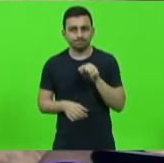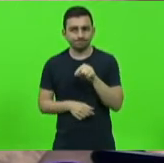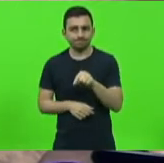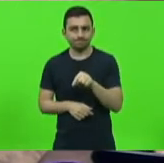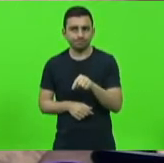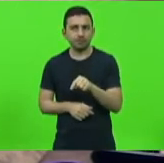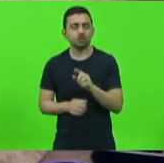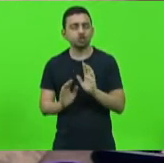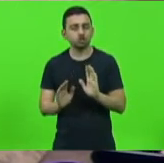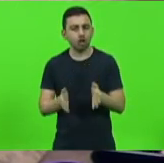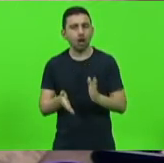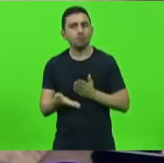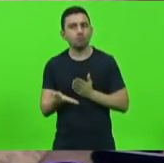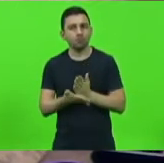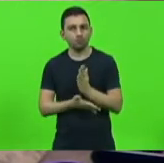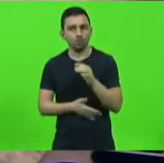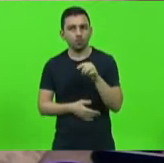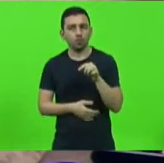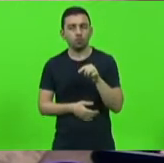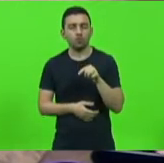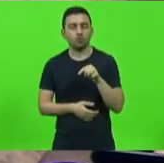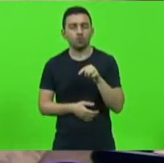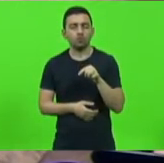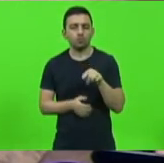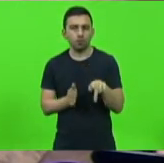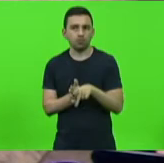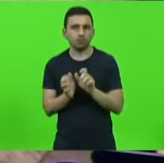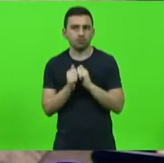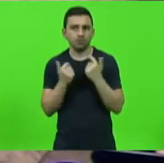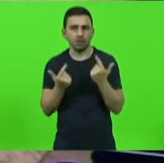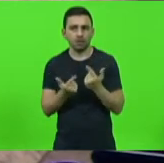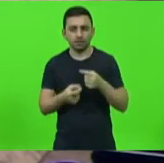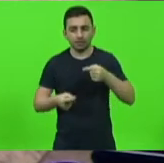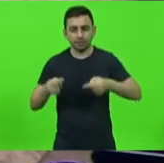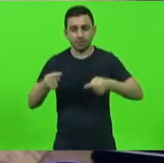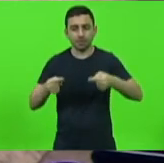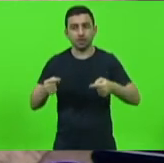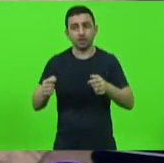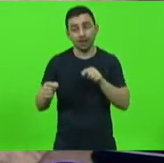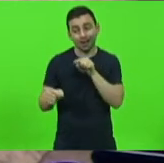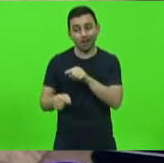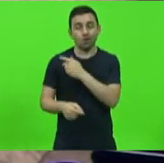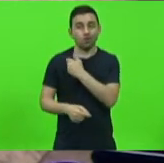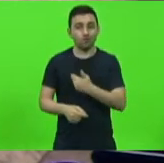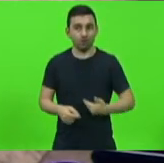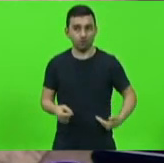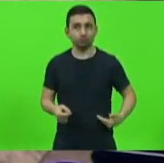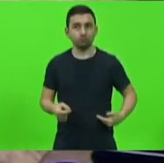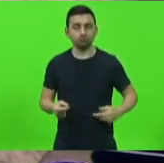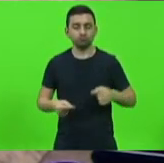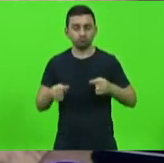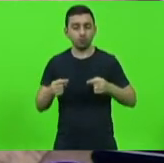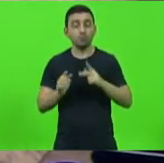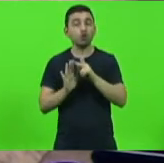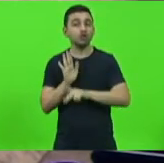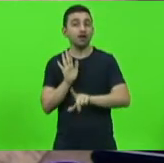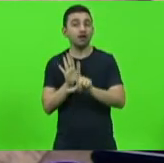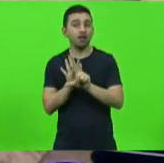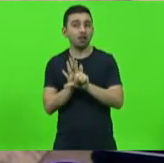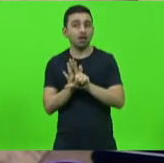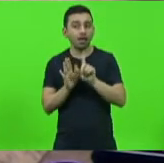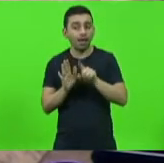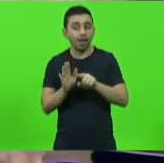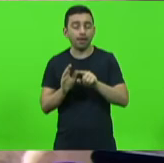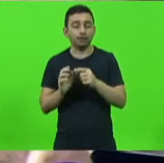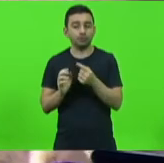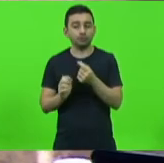aprovada aqui por essa casa para debater com o governo os projetos de lei das reposições salariais